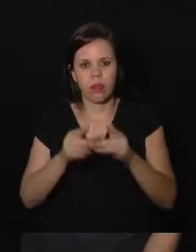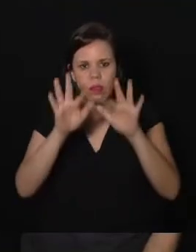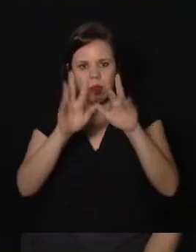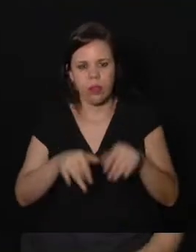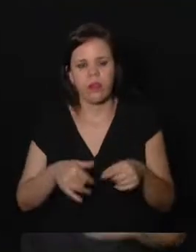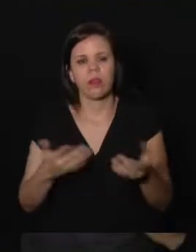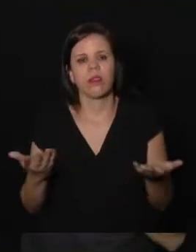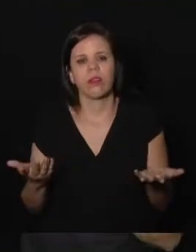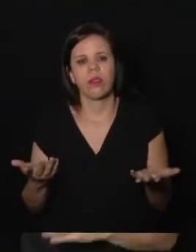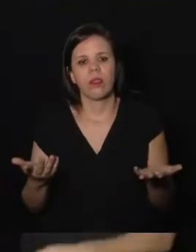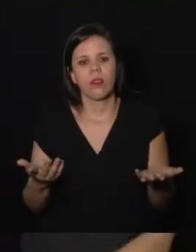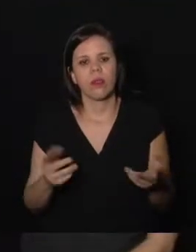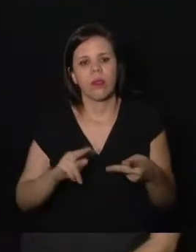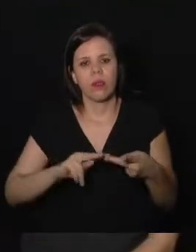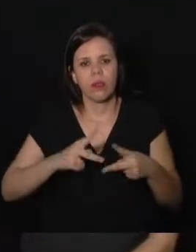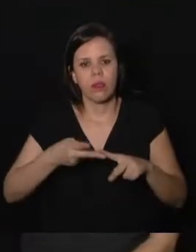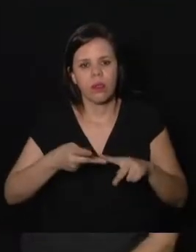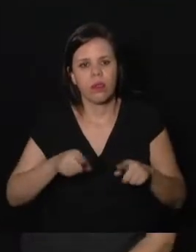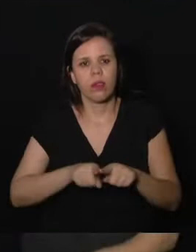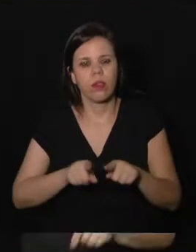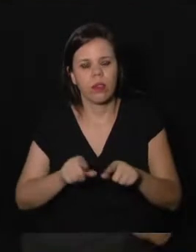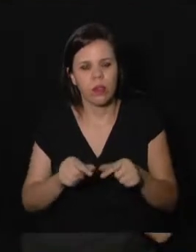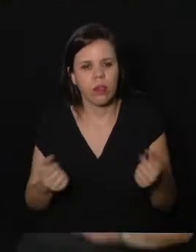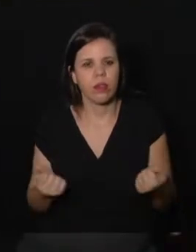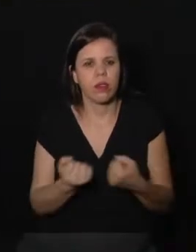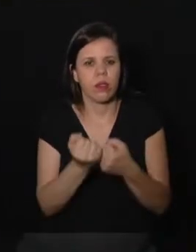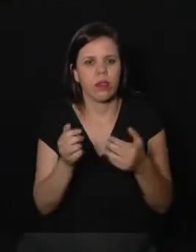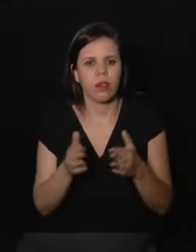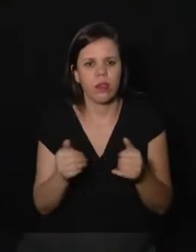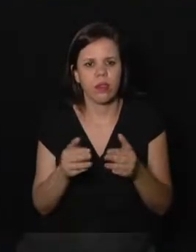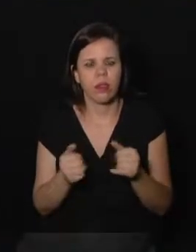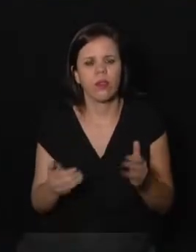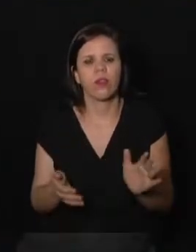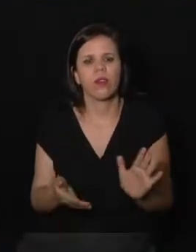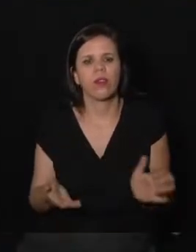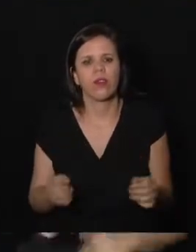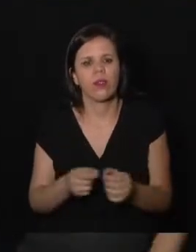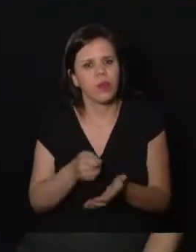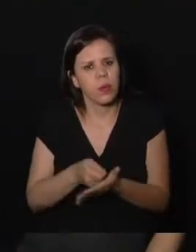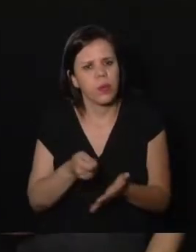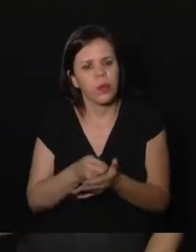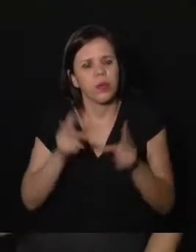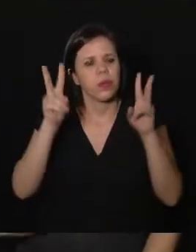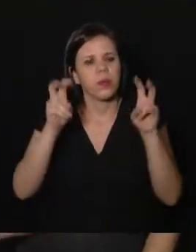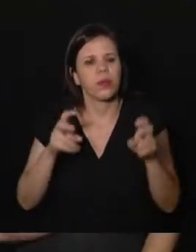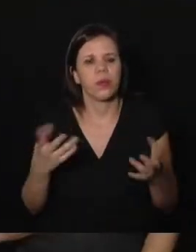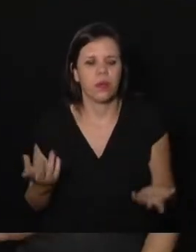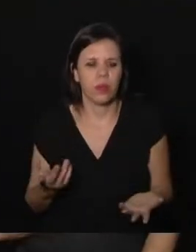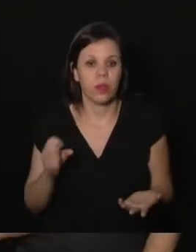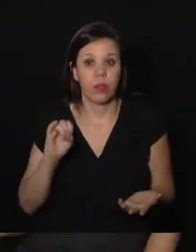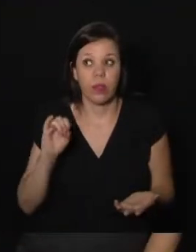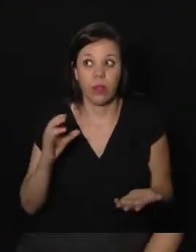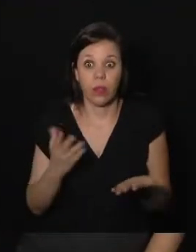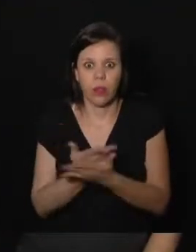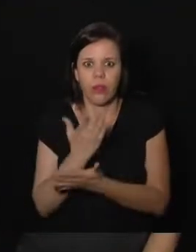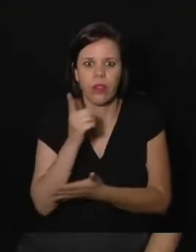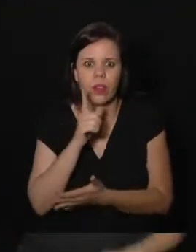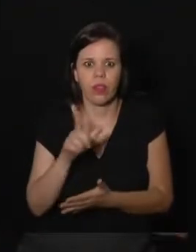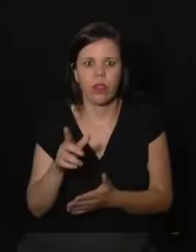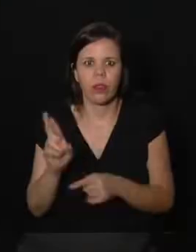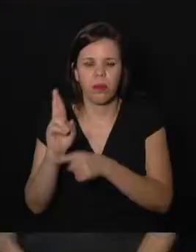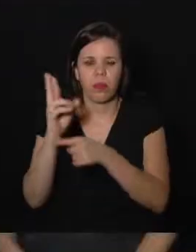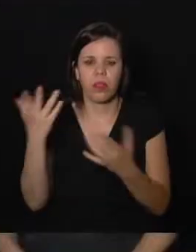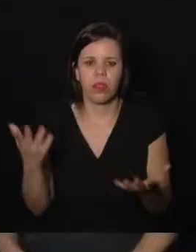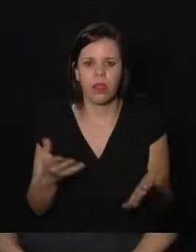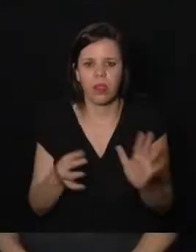que os vereadores possuem para apoiar, apelar ou protestar sobre determinado assunto. Quando aprovada, passa a representar